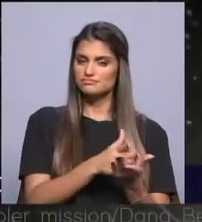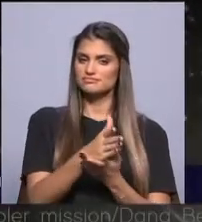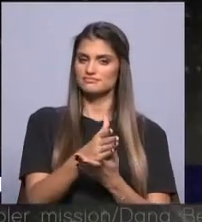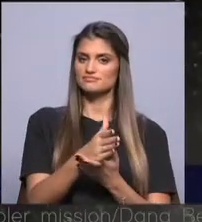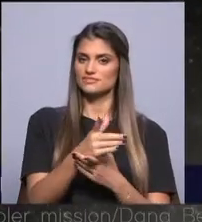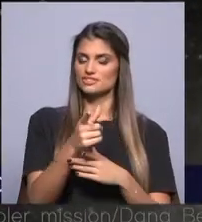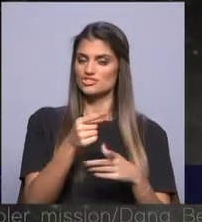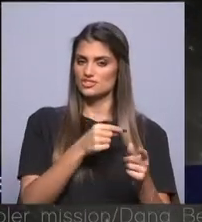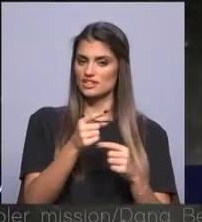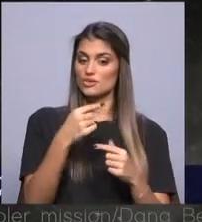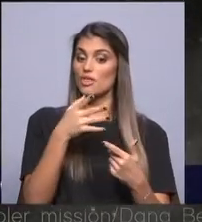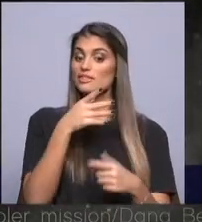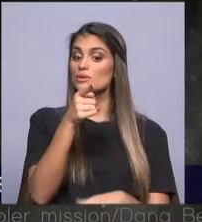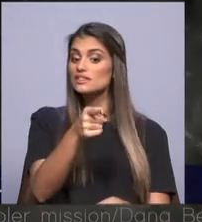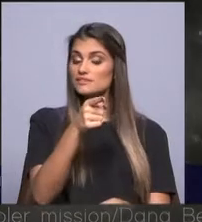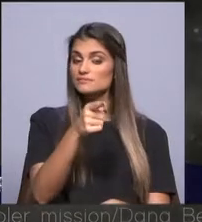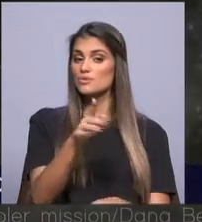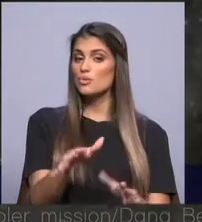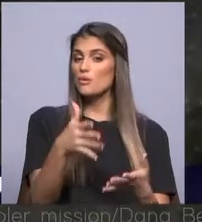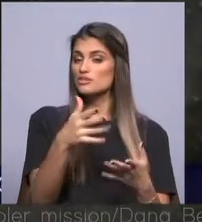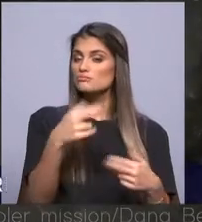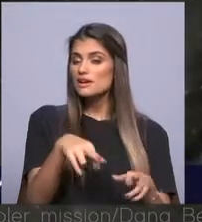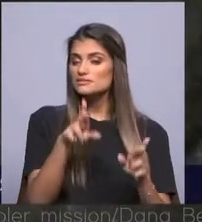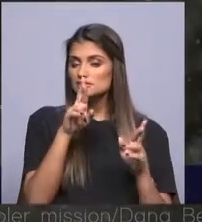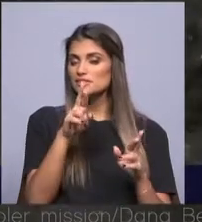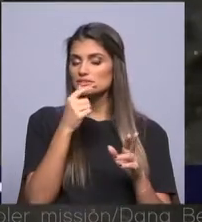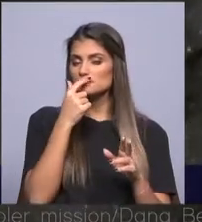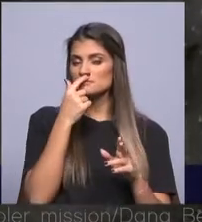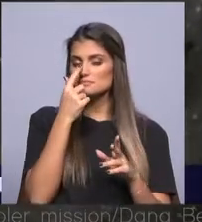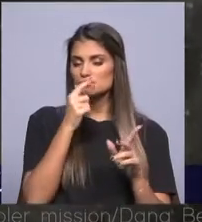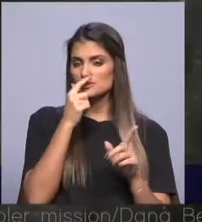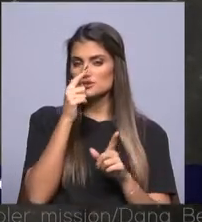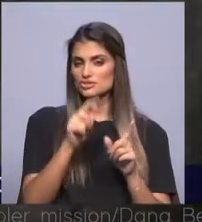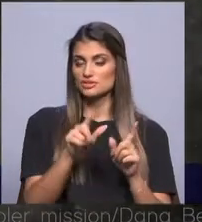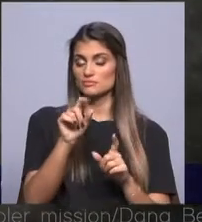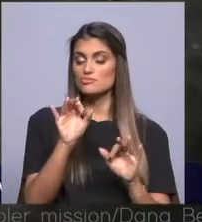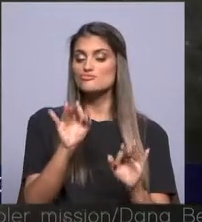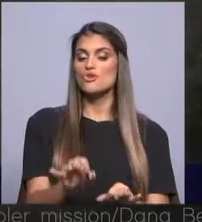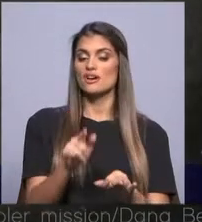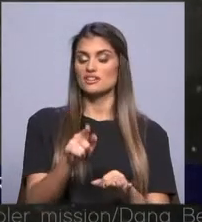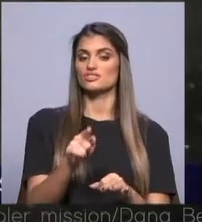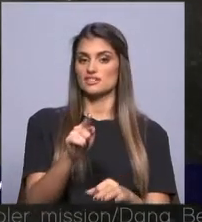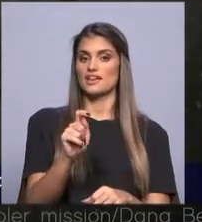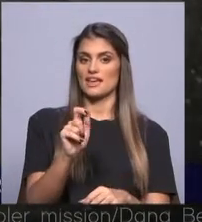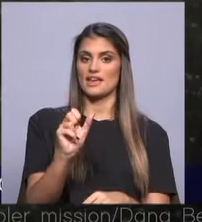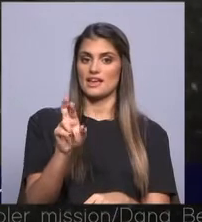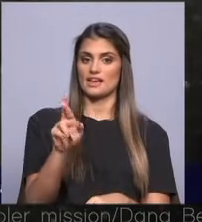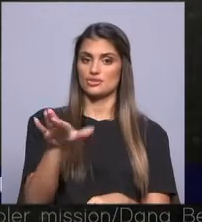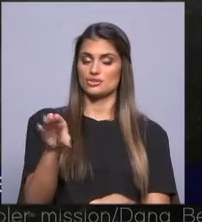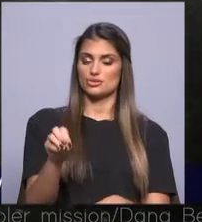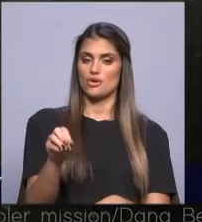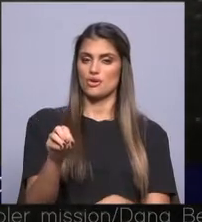estrela. E agora digo-te, qual é a grande esperança dos astrónomos para eventualmente confirmar esta exolua? Olha, é um